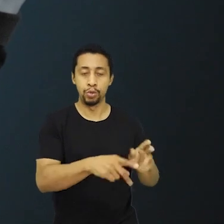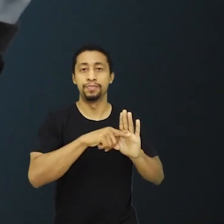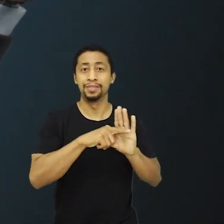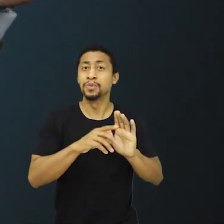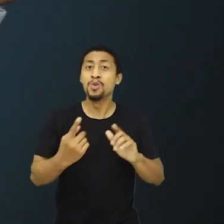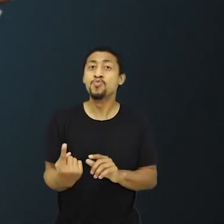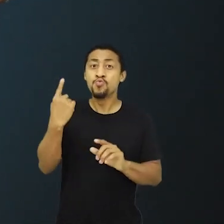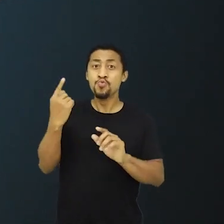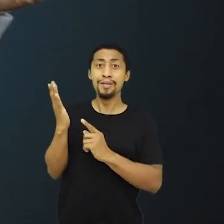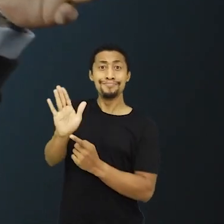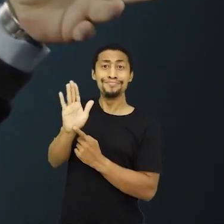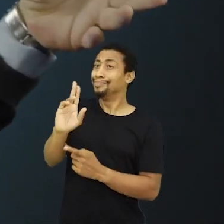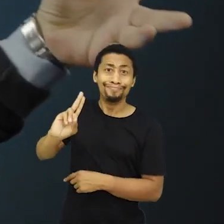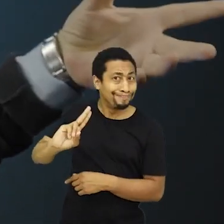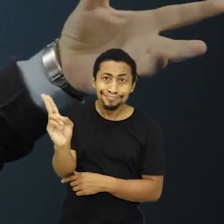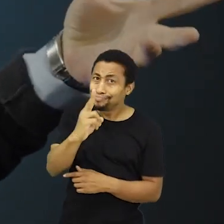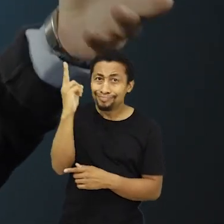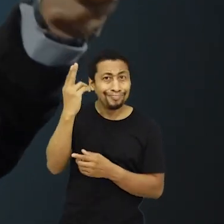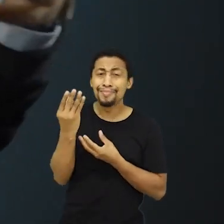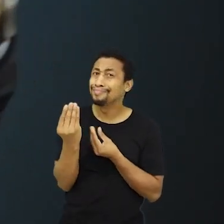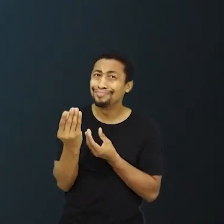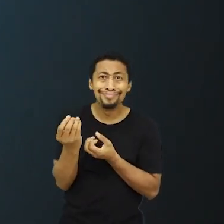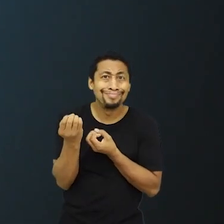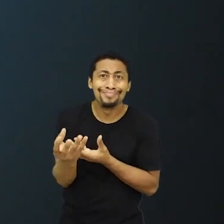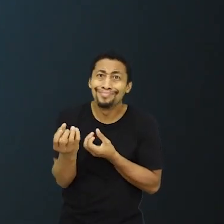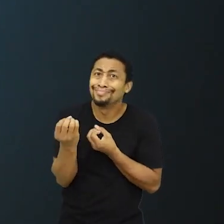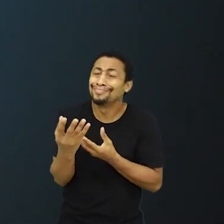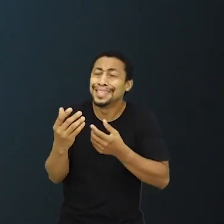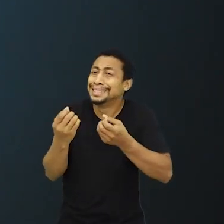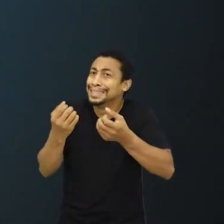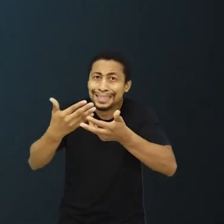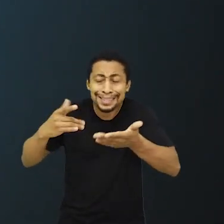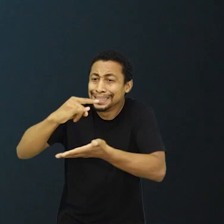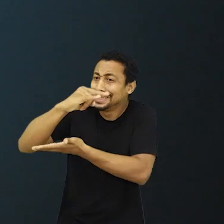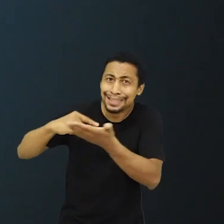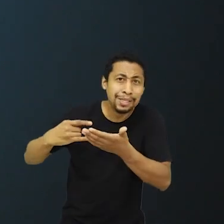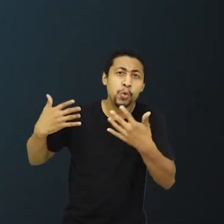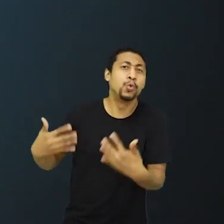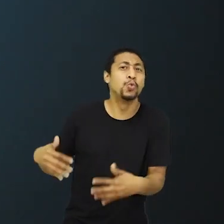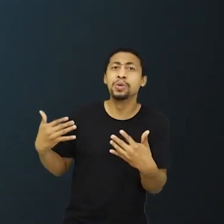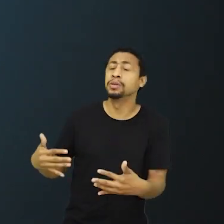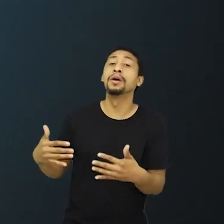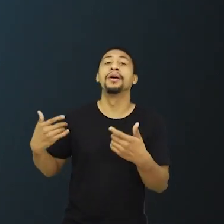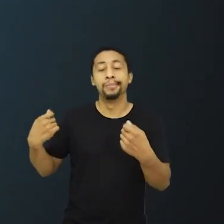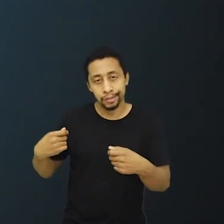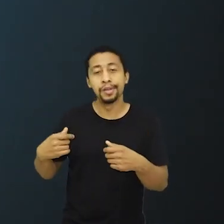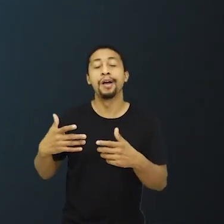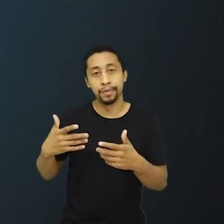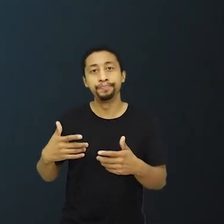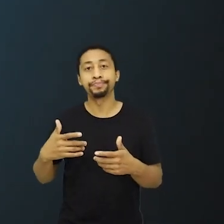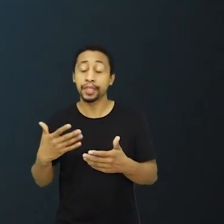fiz a transposição da equipe da exposição e de curadoria e produção da exposição para uma equipe de